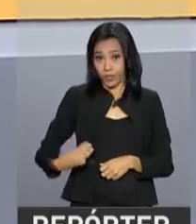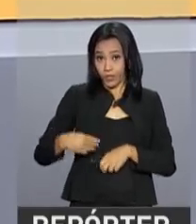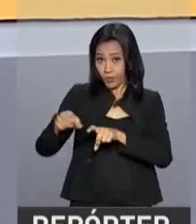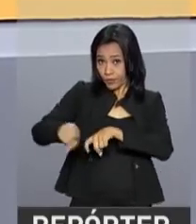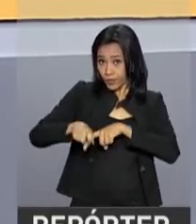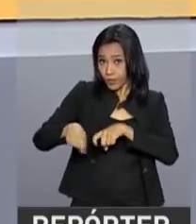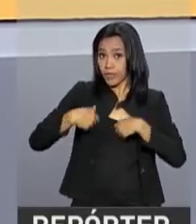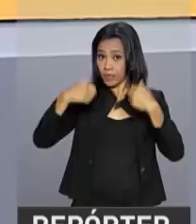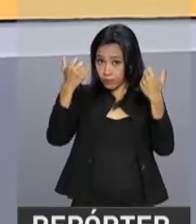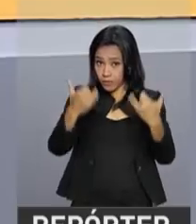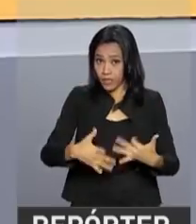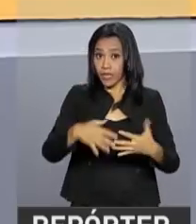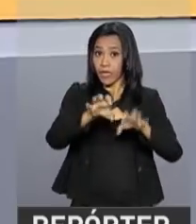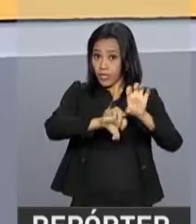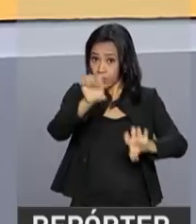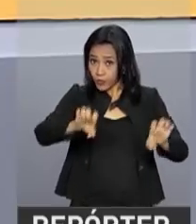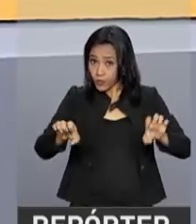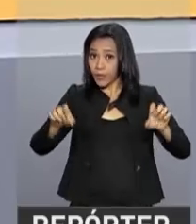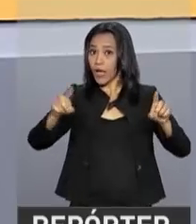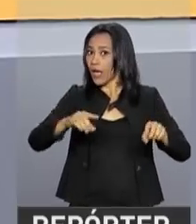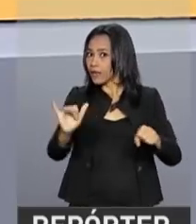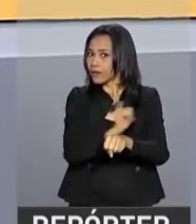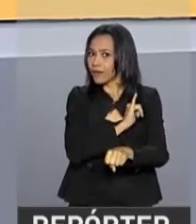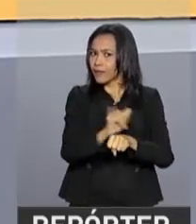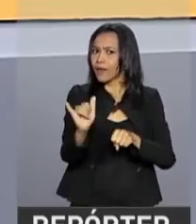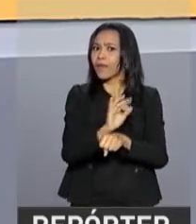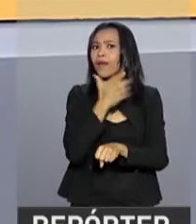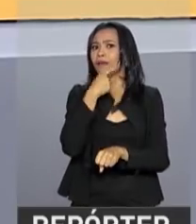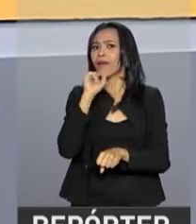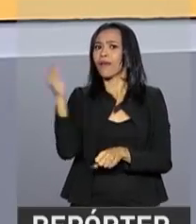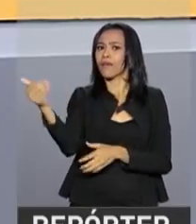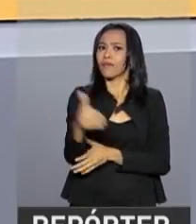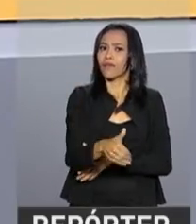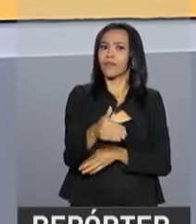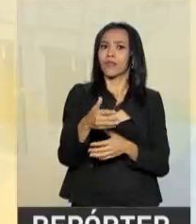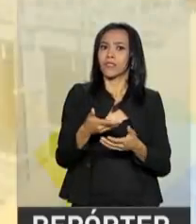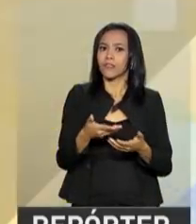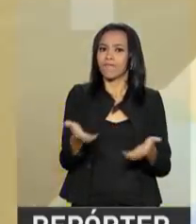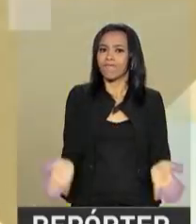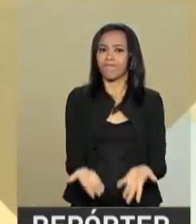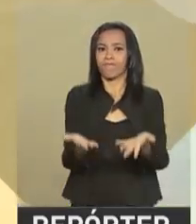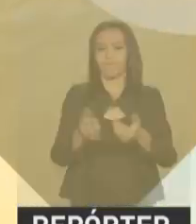infraestrutura é um setor estratégico para quem quer investir no adro